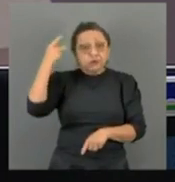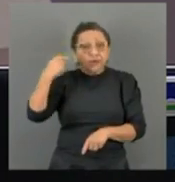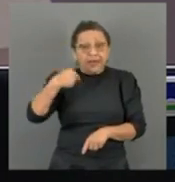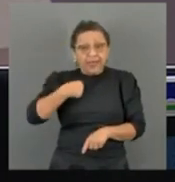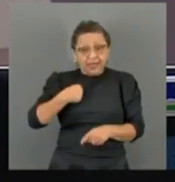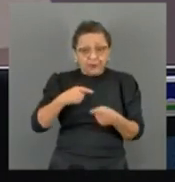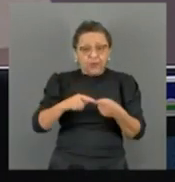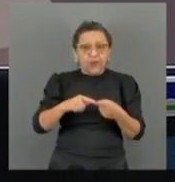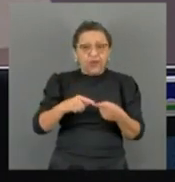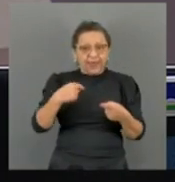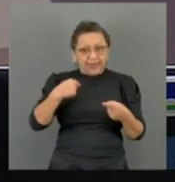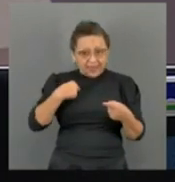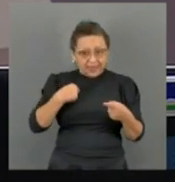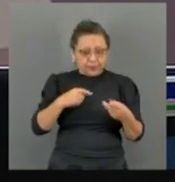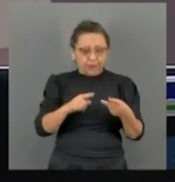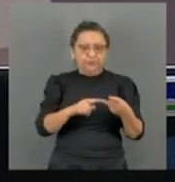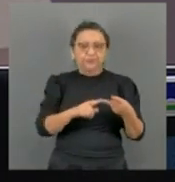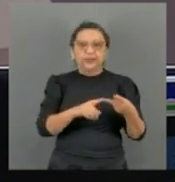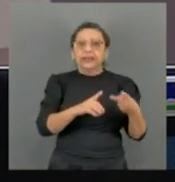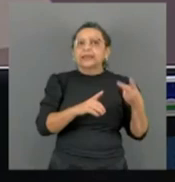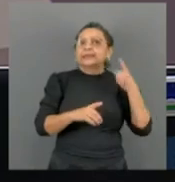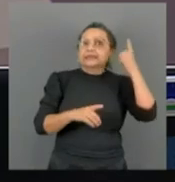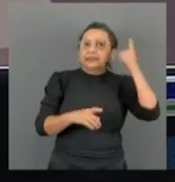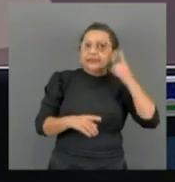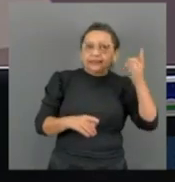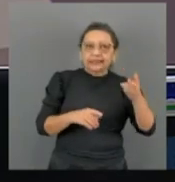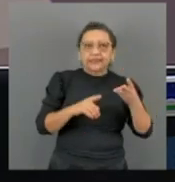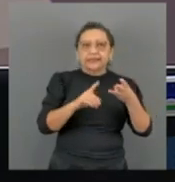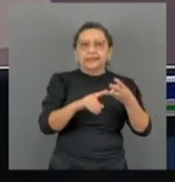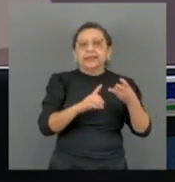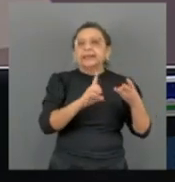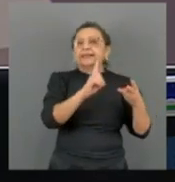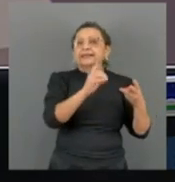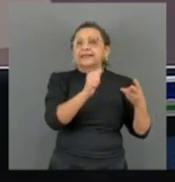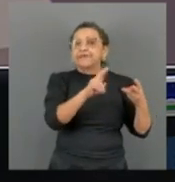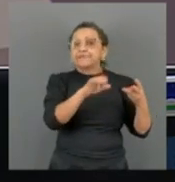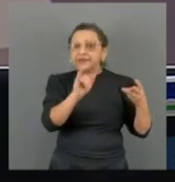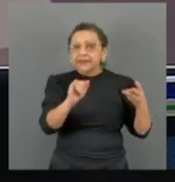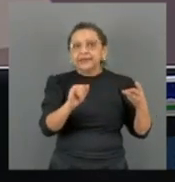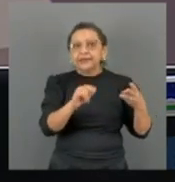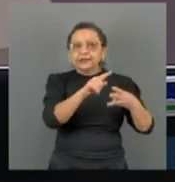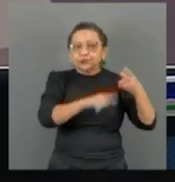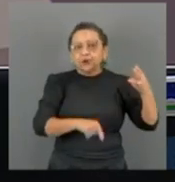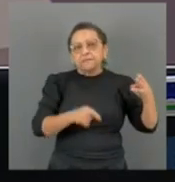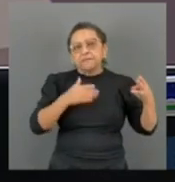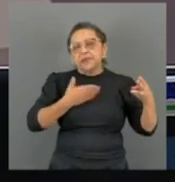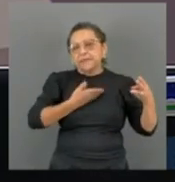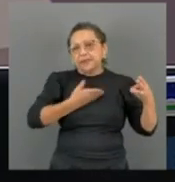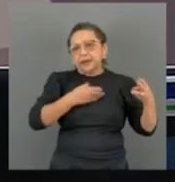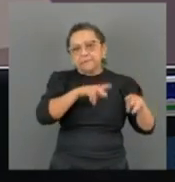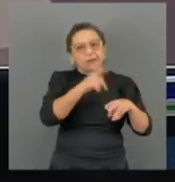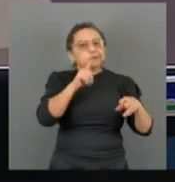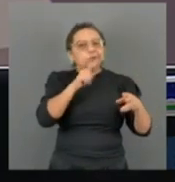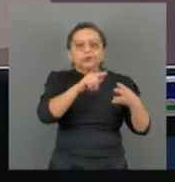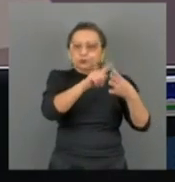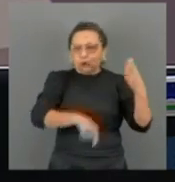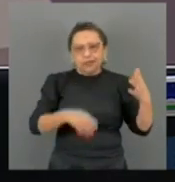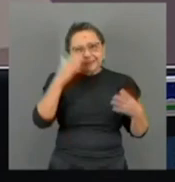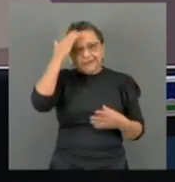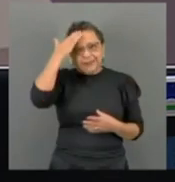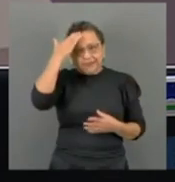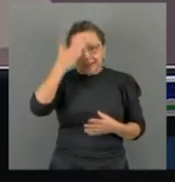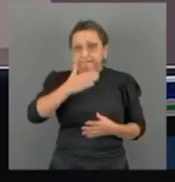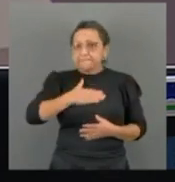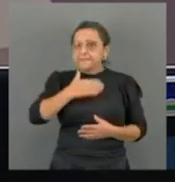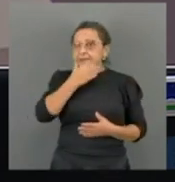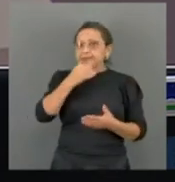sabia. A palestra. David, Eli e minha colega nos Estados Unidos. Nem minha